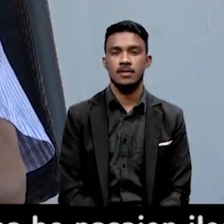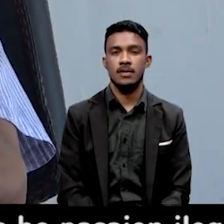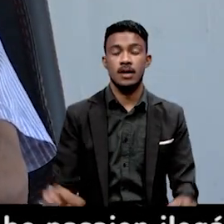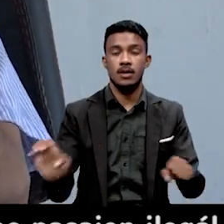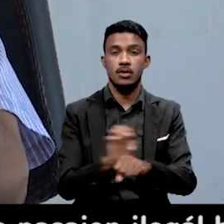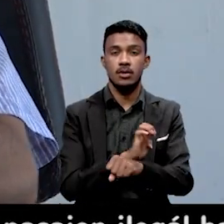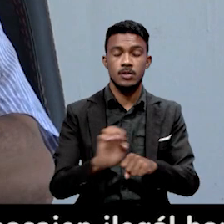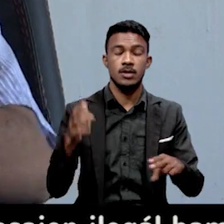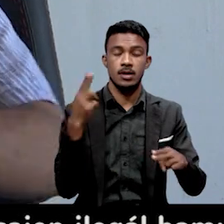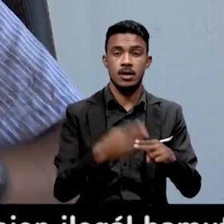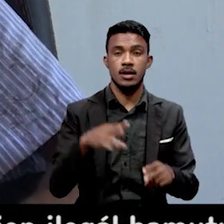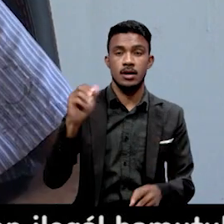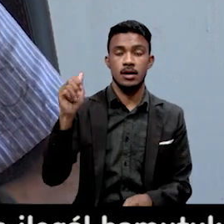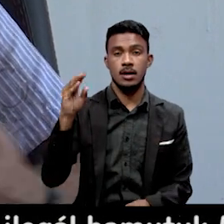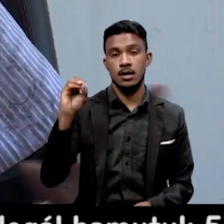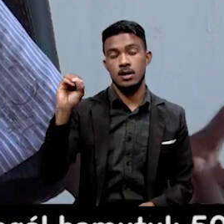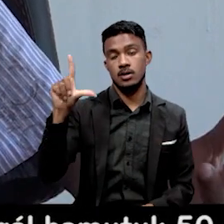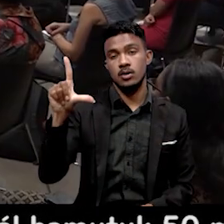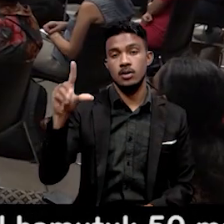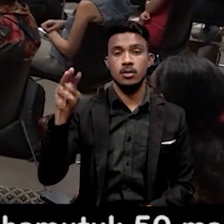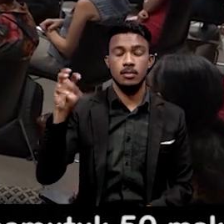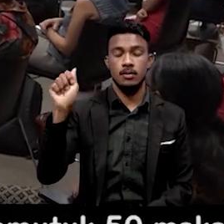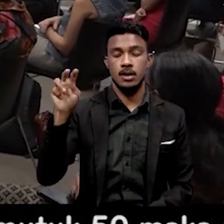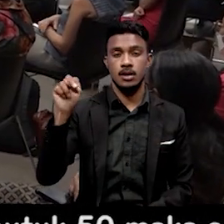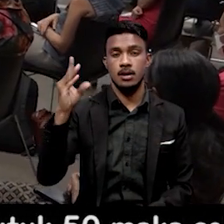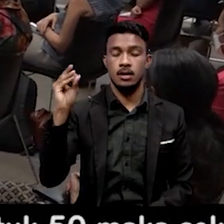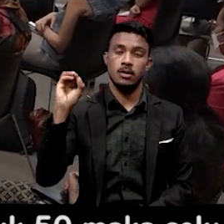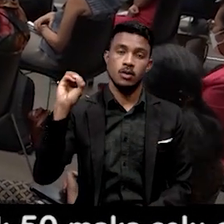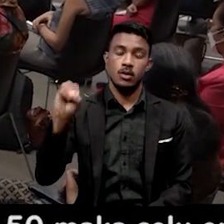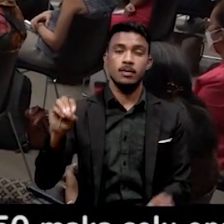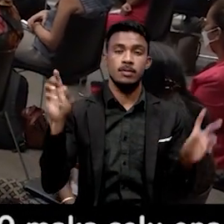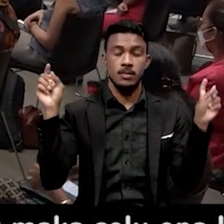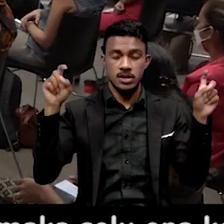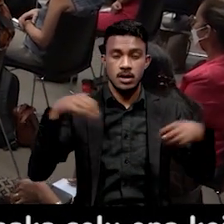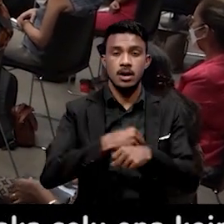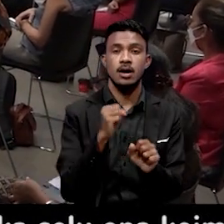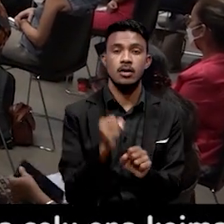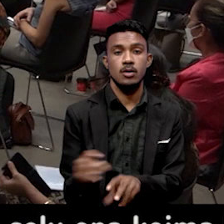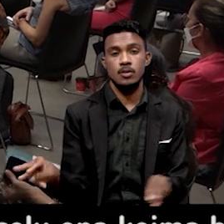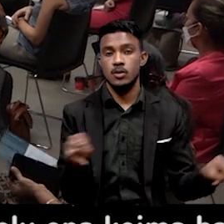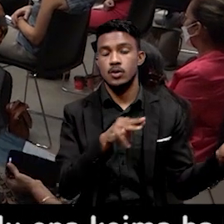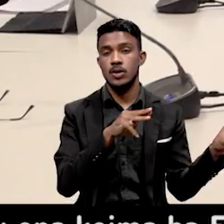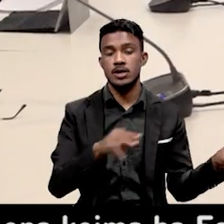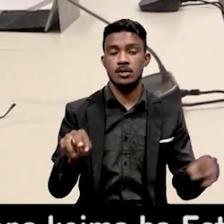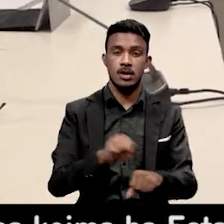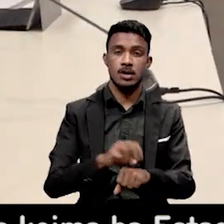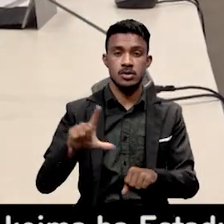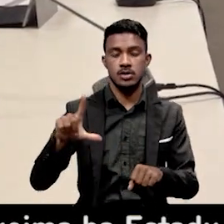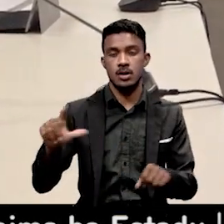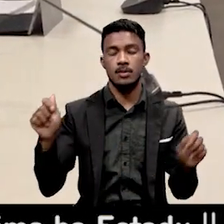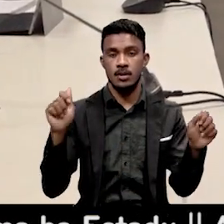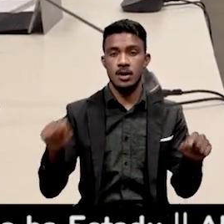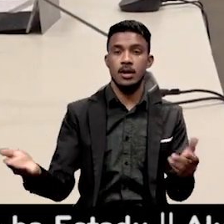Economista Adolmando Soares sugere governo precisa halo mudança estatuto investor internacional ba nacional ho di